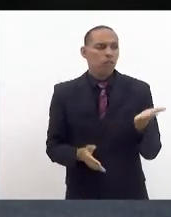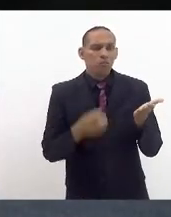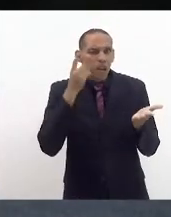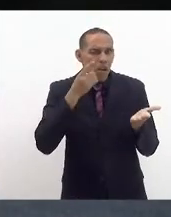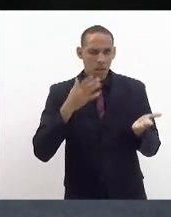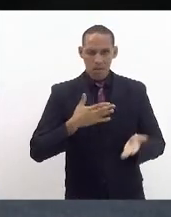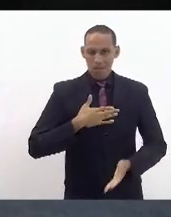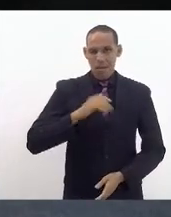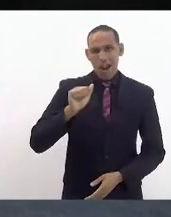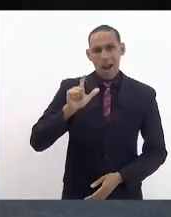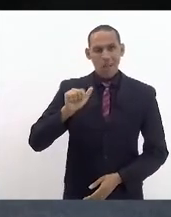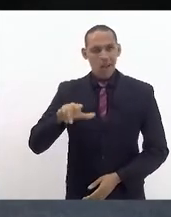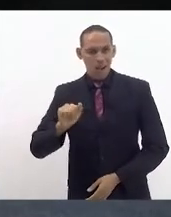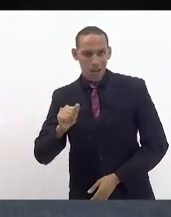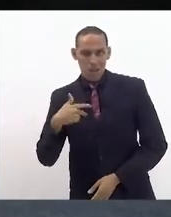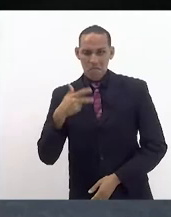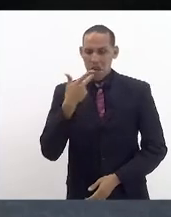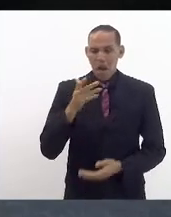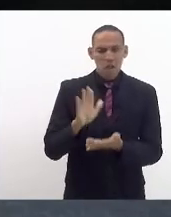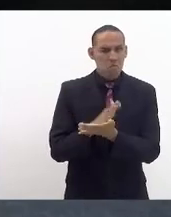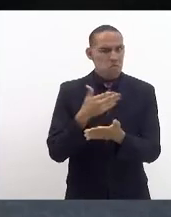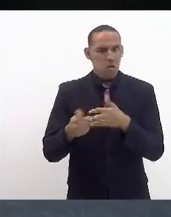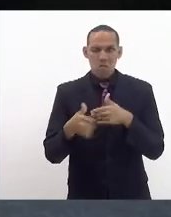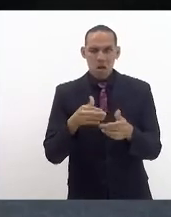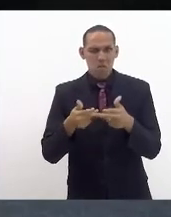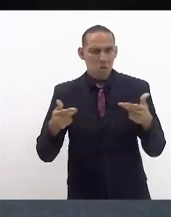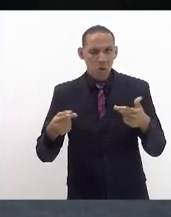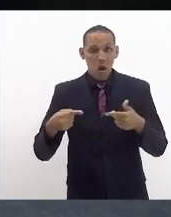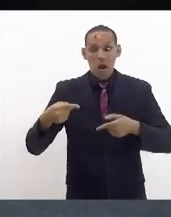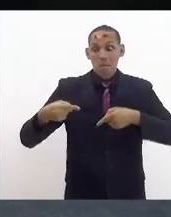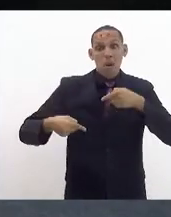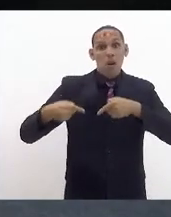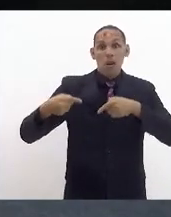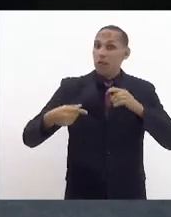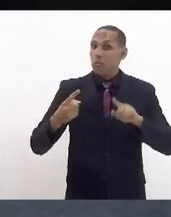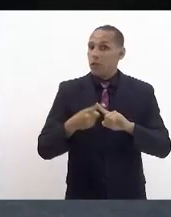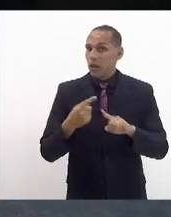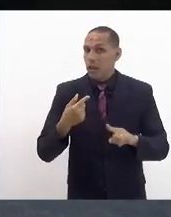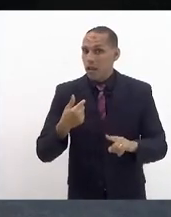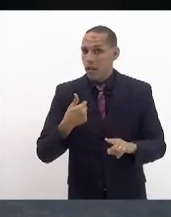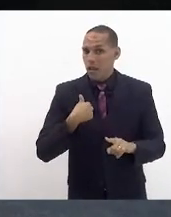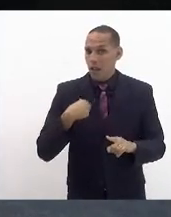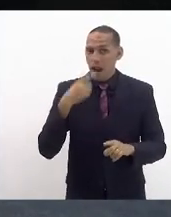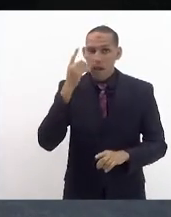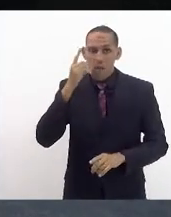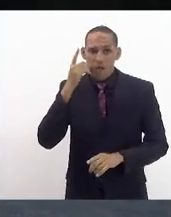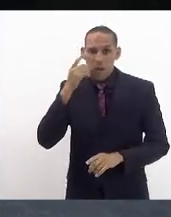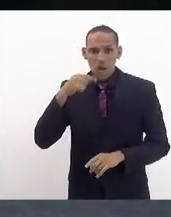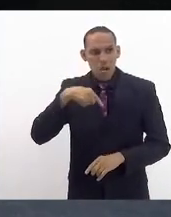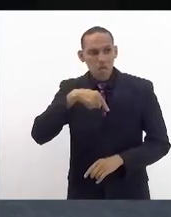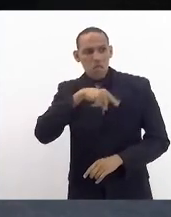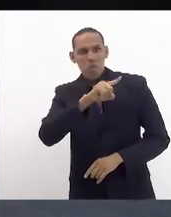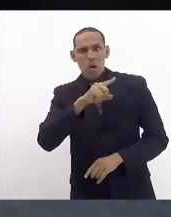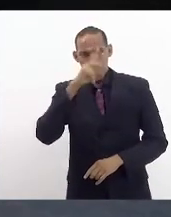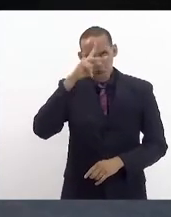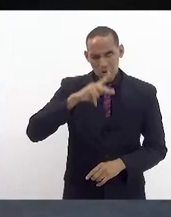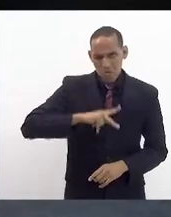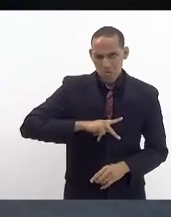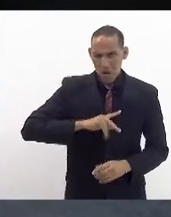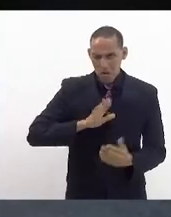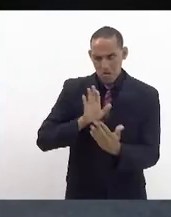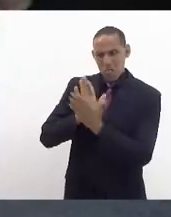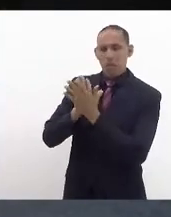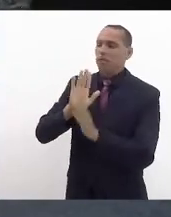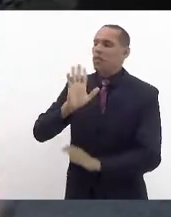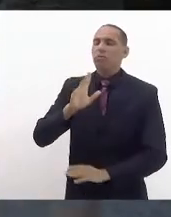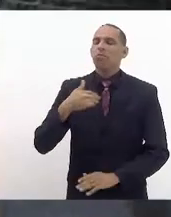se manifestar com alguma coisa politicamente, porque eu não sou uma deputada de ir para o campo pessoal, eu